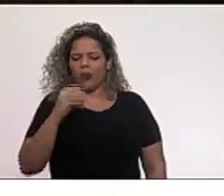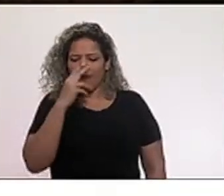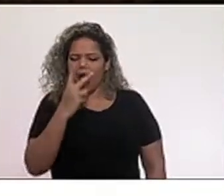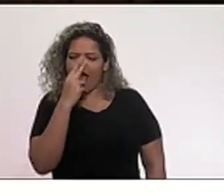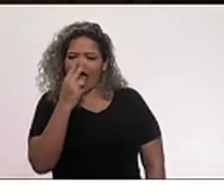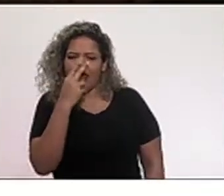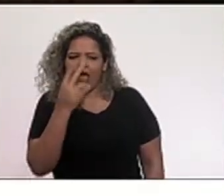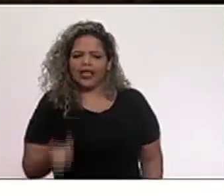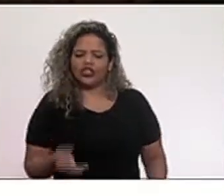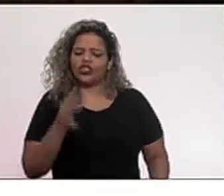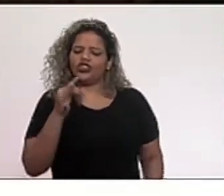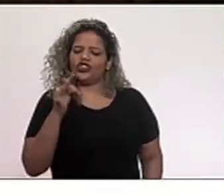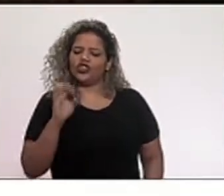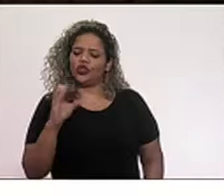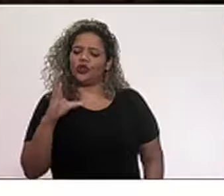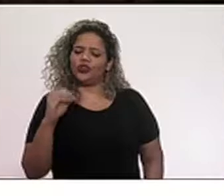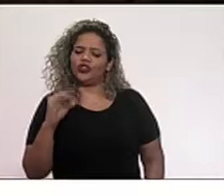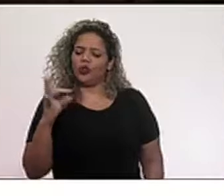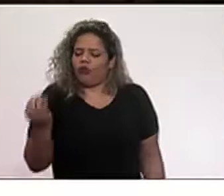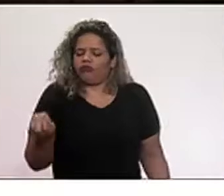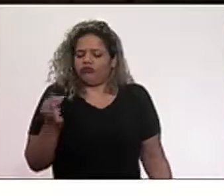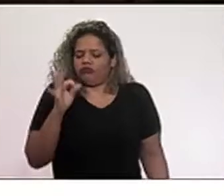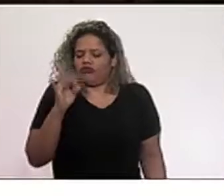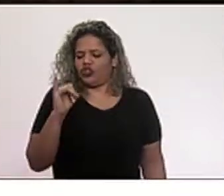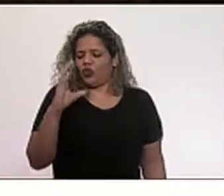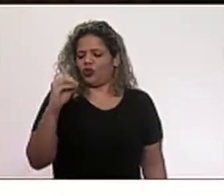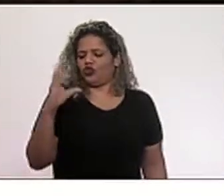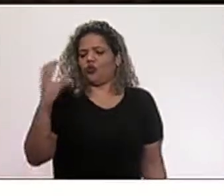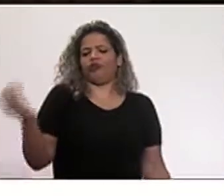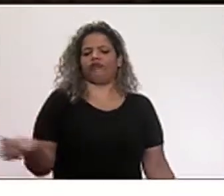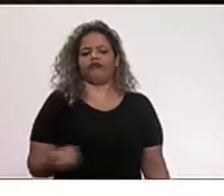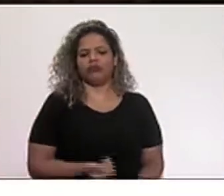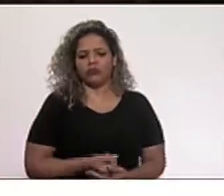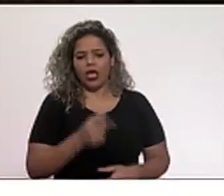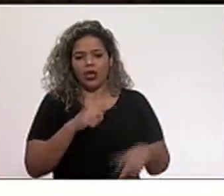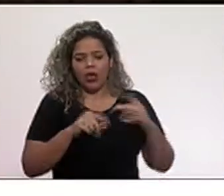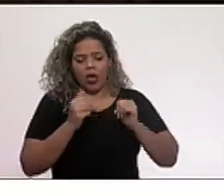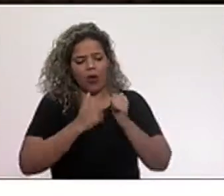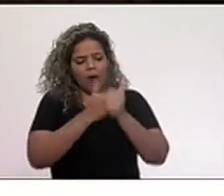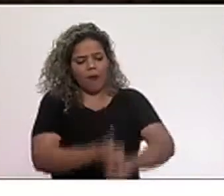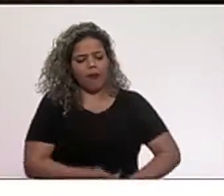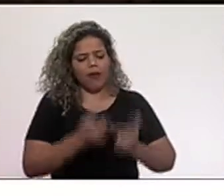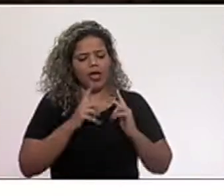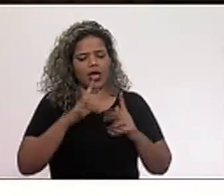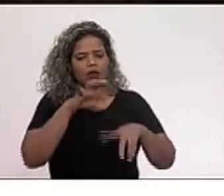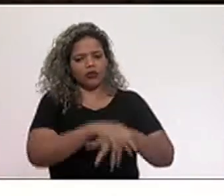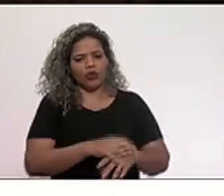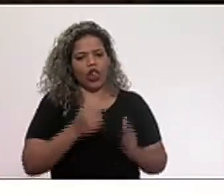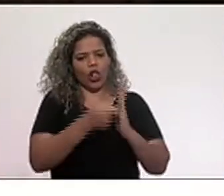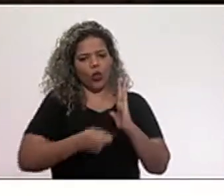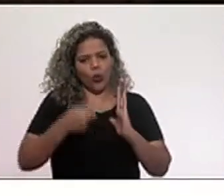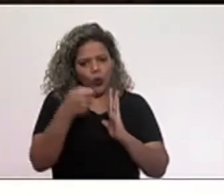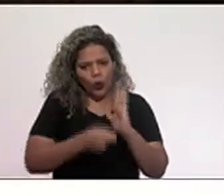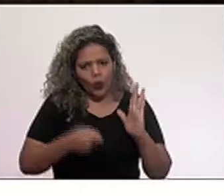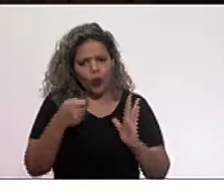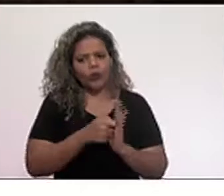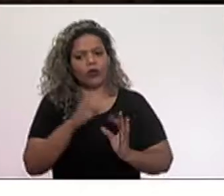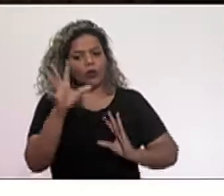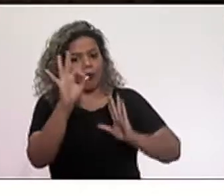parecido com o tico-tico. Então nós estamos, concluindo, senhor presidente, na resistência a